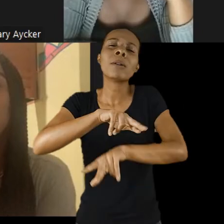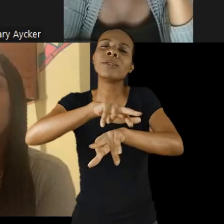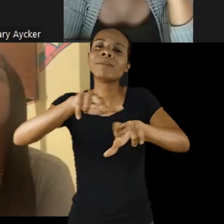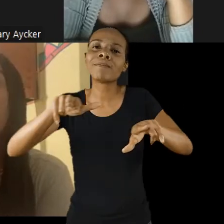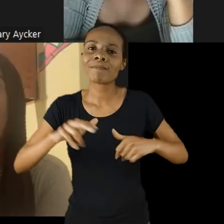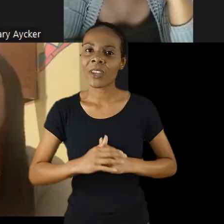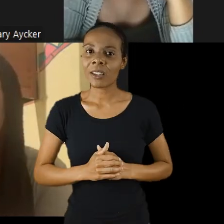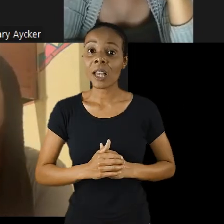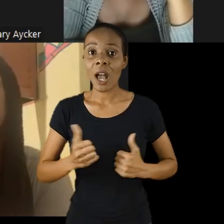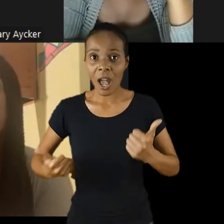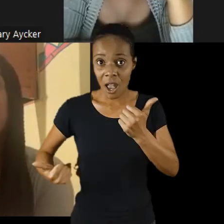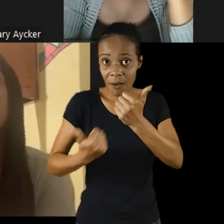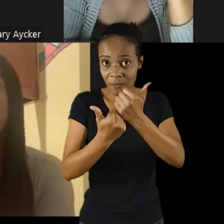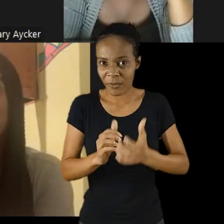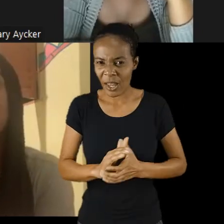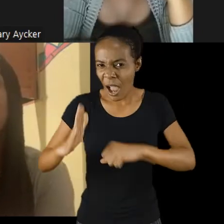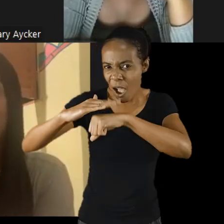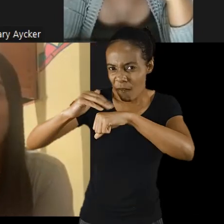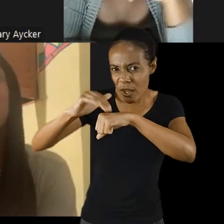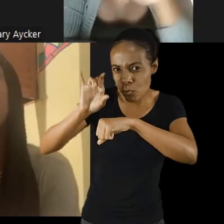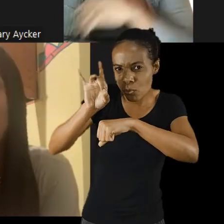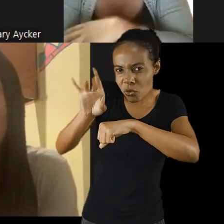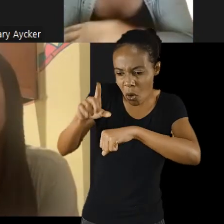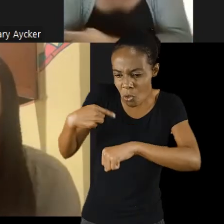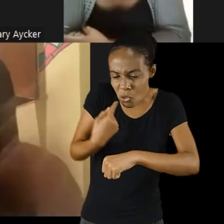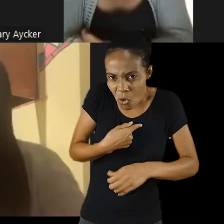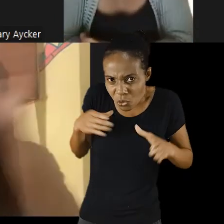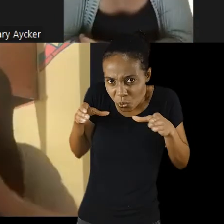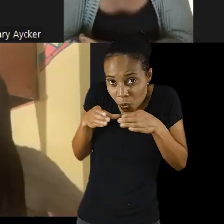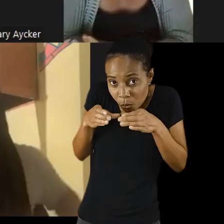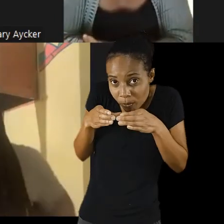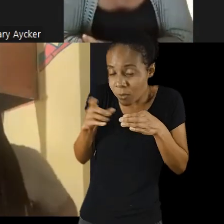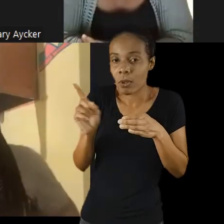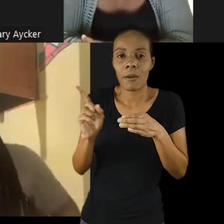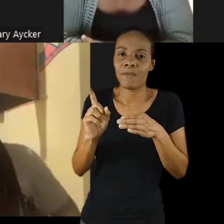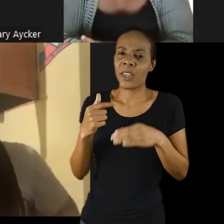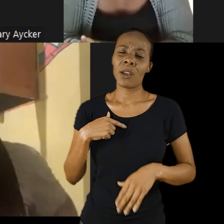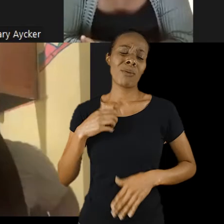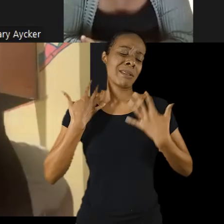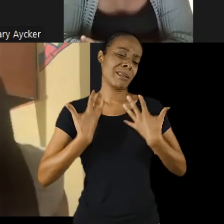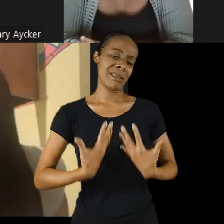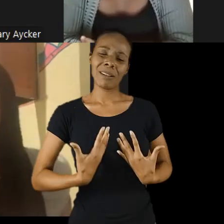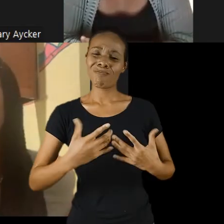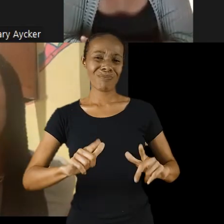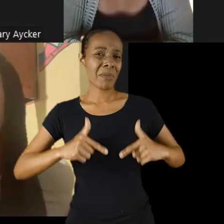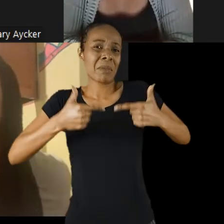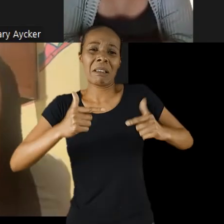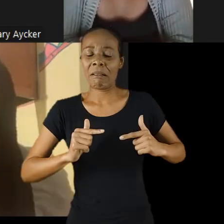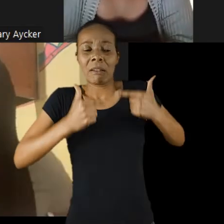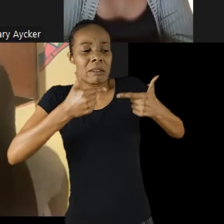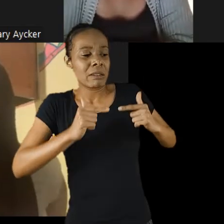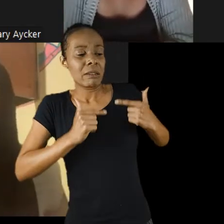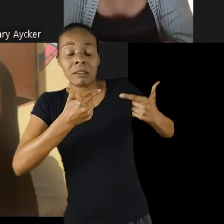Só na nossa bolha? Só nas nossas militâncias, né? Eu já não milito mais, assim, eu tô cansado, sabe? Acho que eu tô Eu também, eu vivenciando